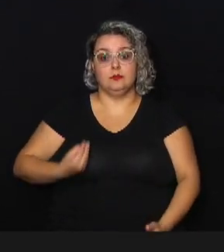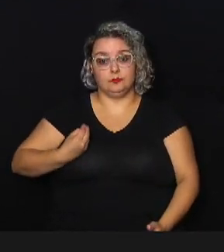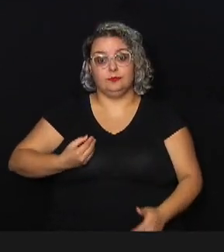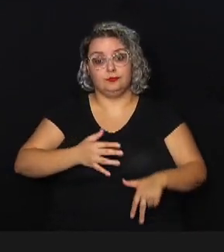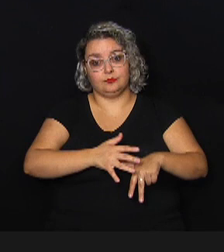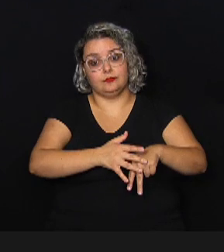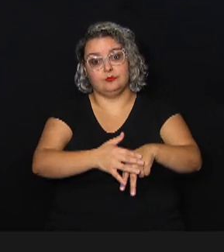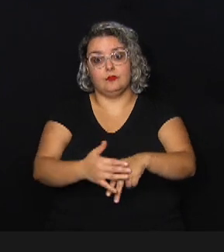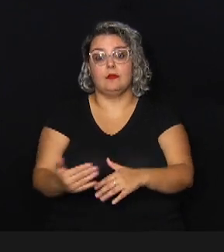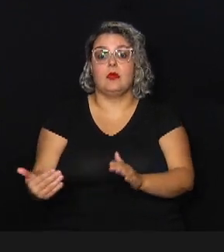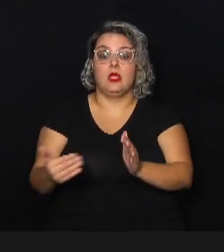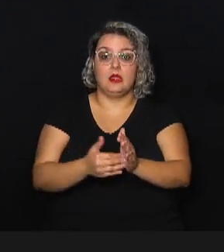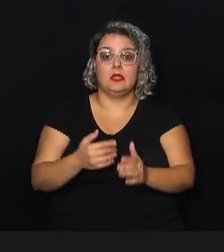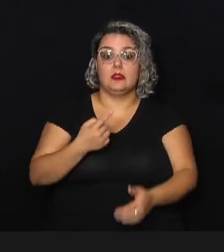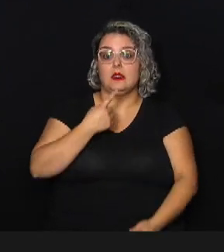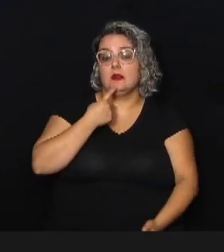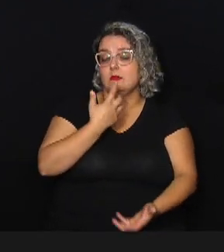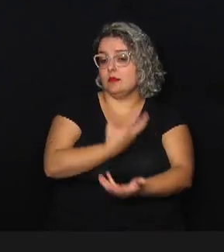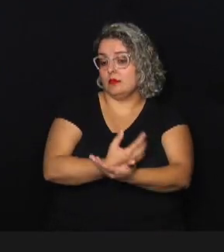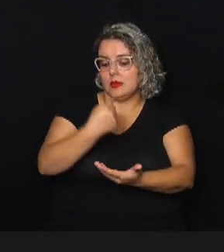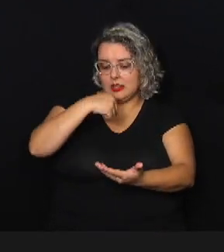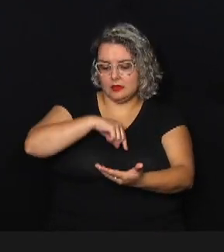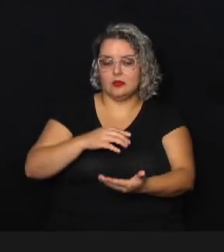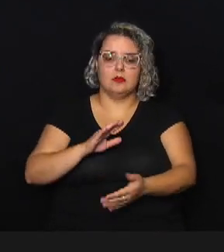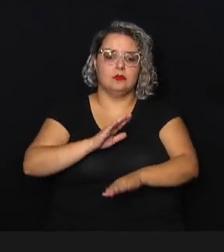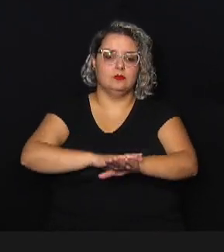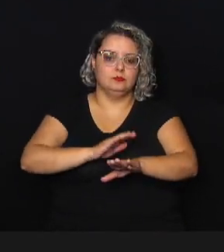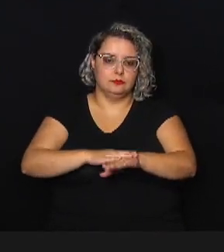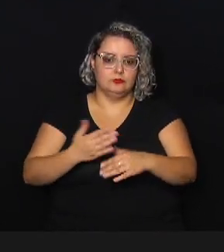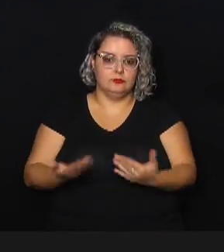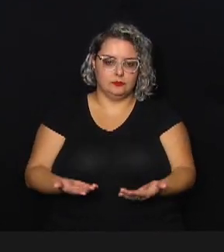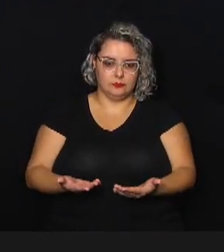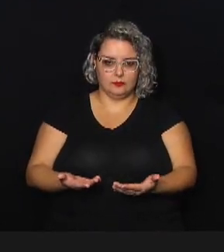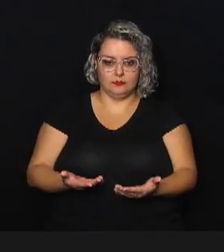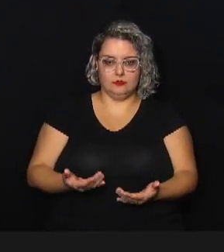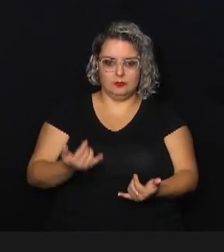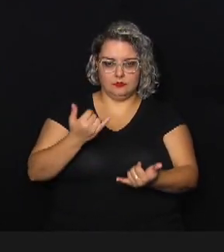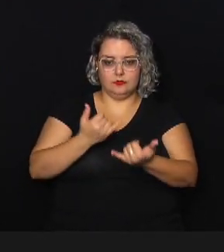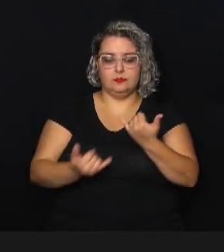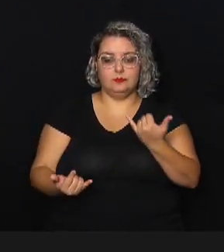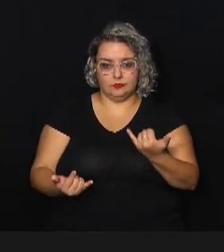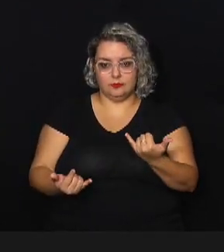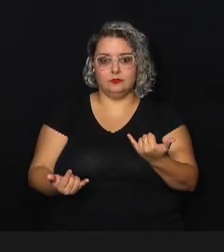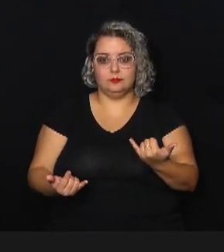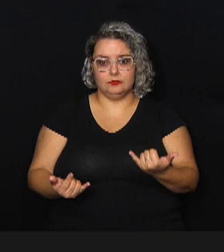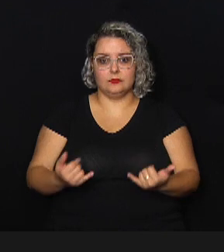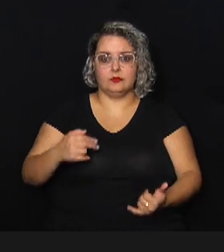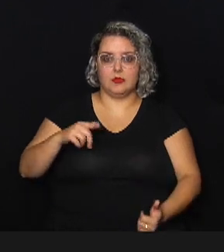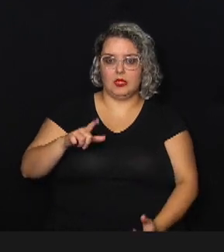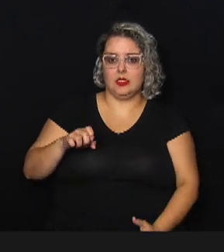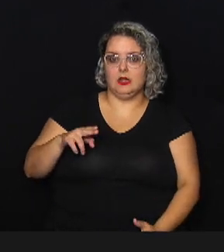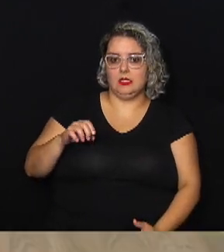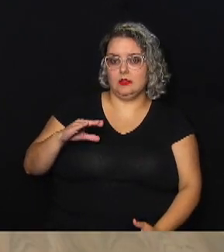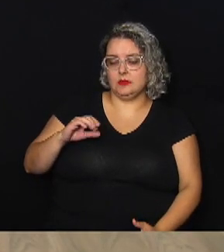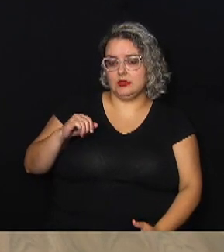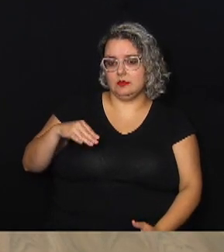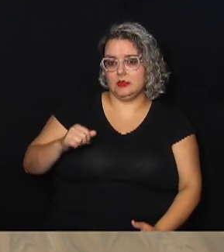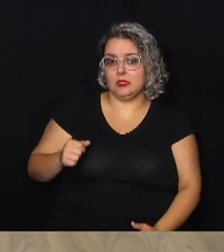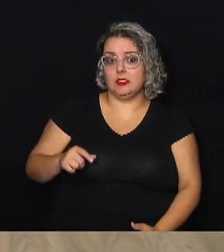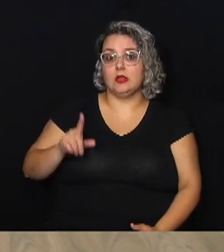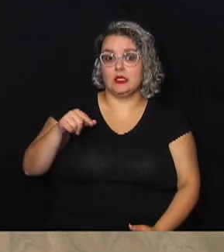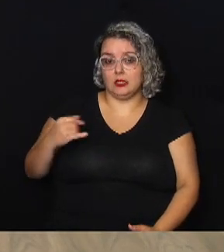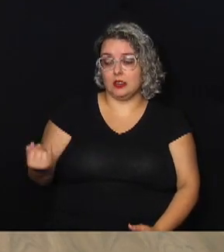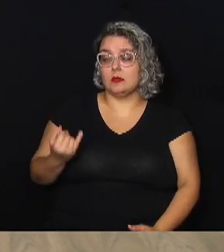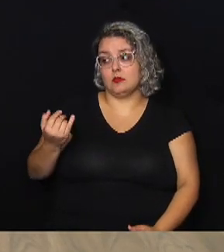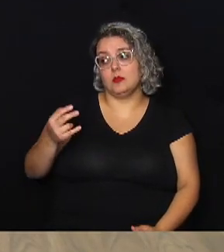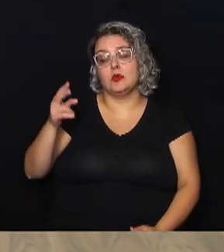dele voltar a funcionar. A transfusão de sangue é parte do tratamento da leucemia. E vale lembrar que